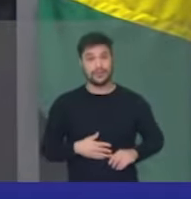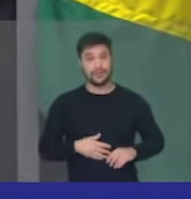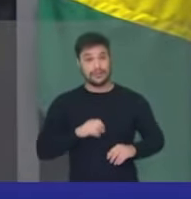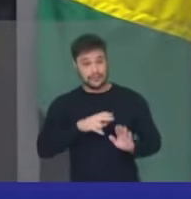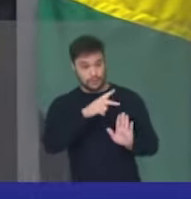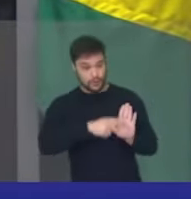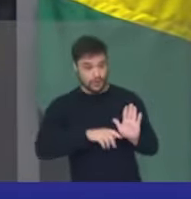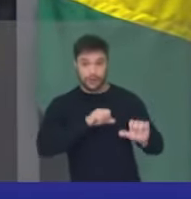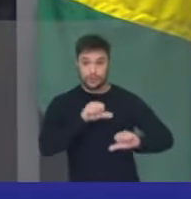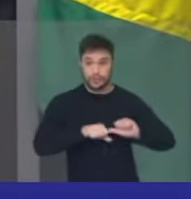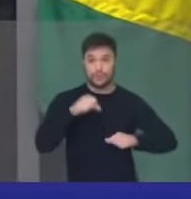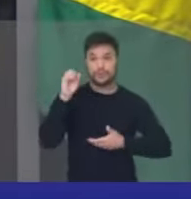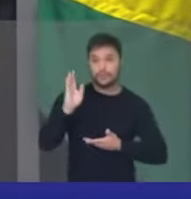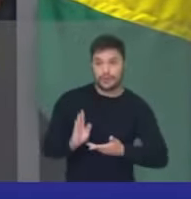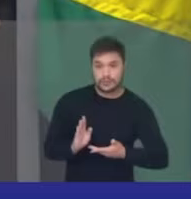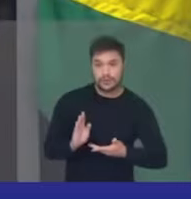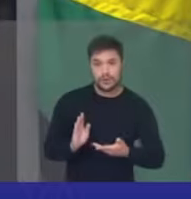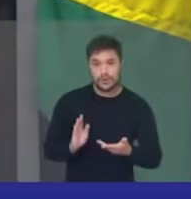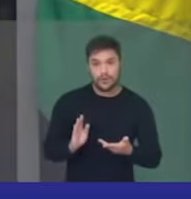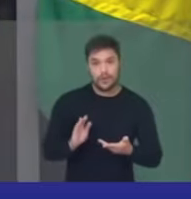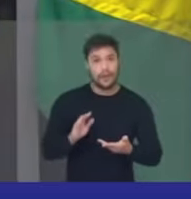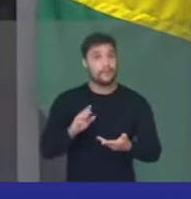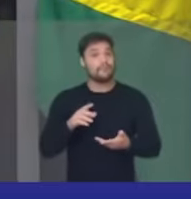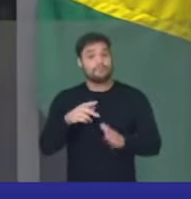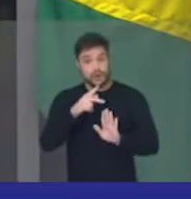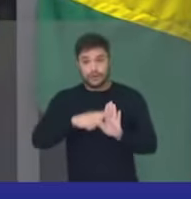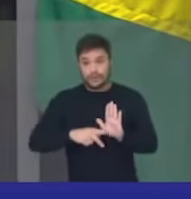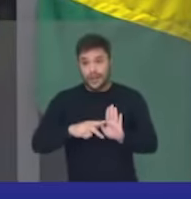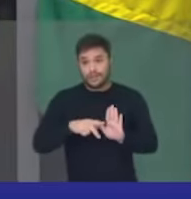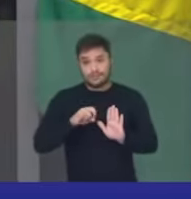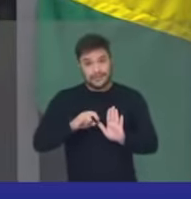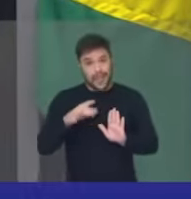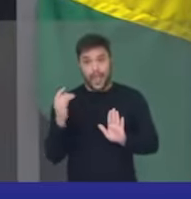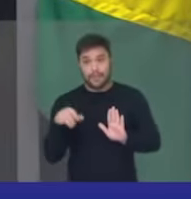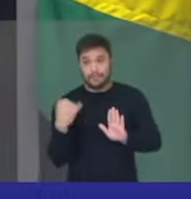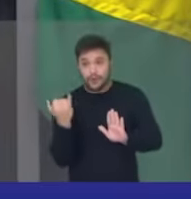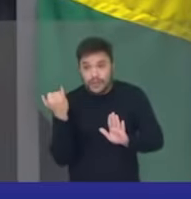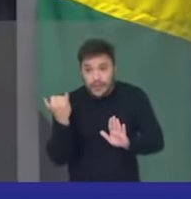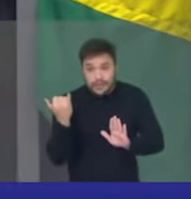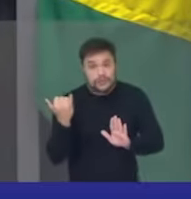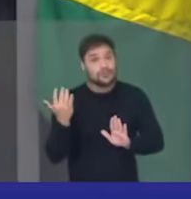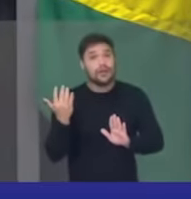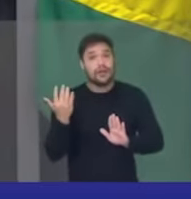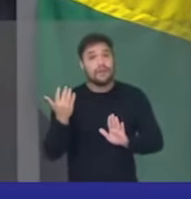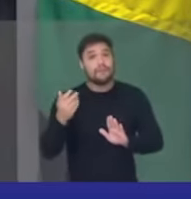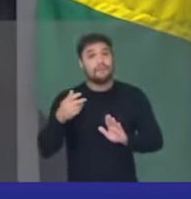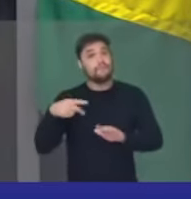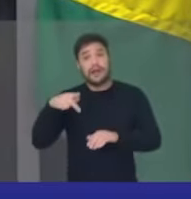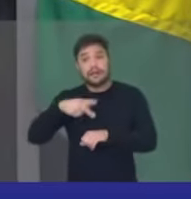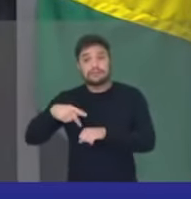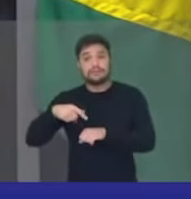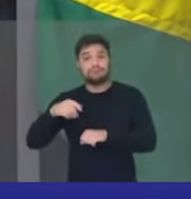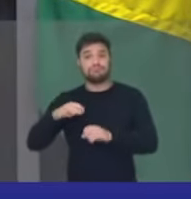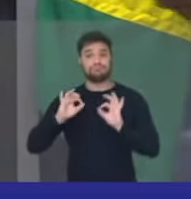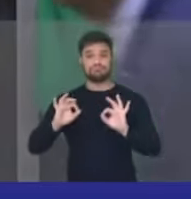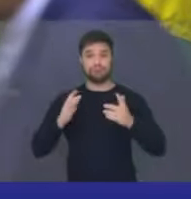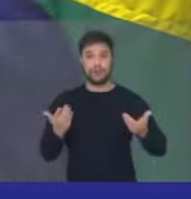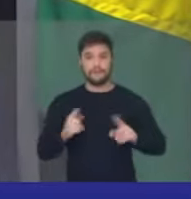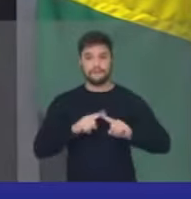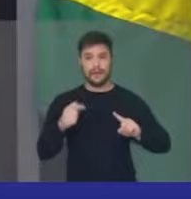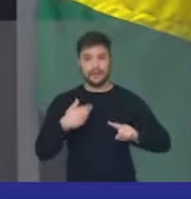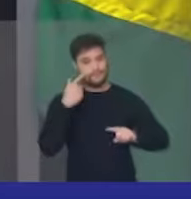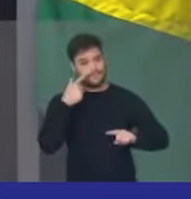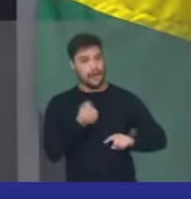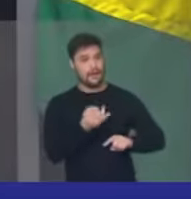país o Brasil era Dubai meus amigos chega aqui e vê quantos projetos estão parados em comissões vê quantos projetos que são